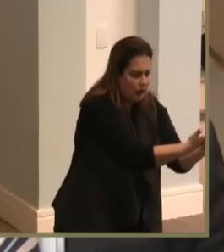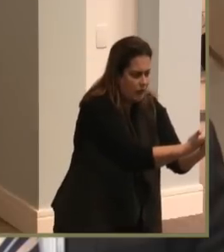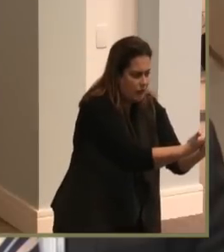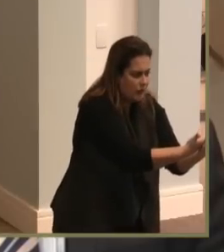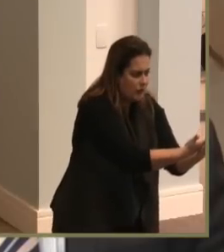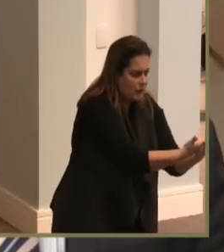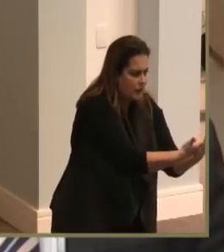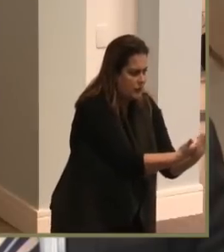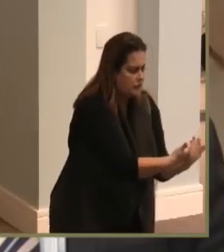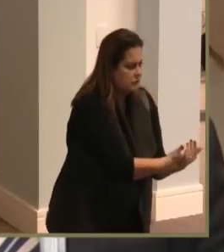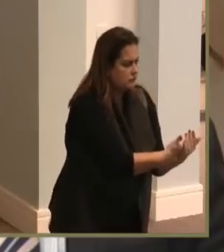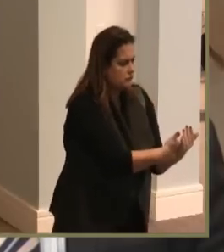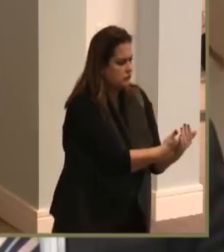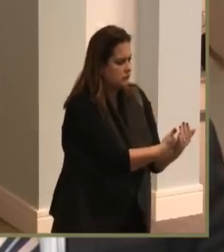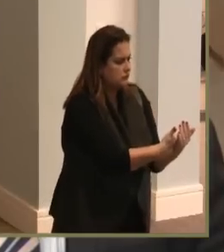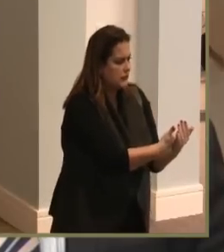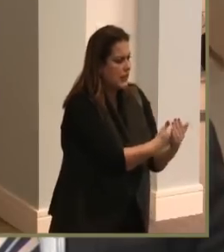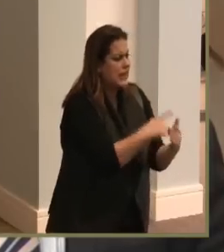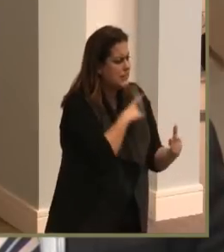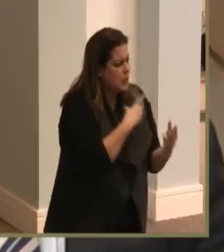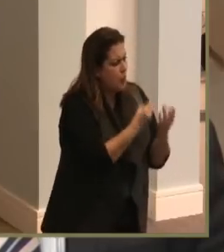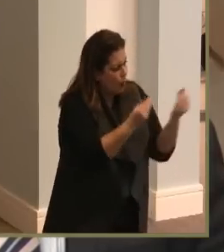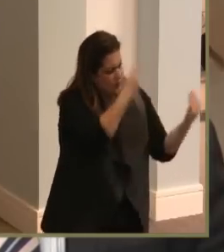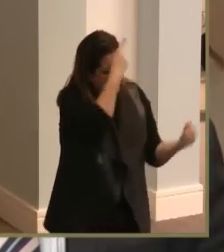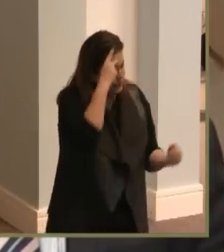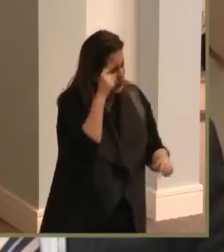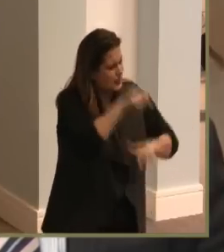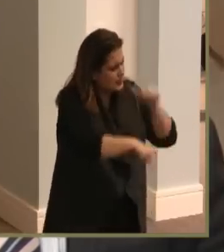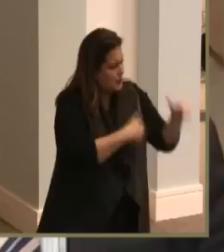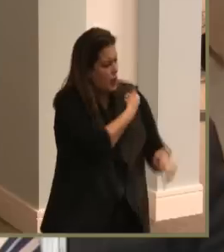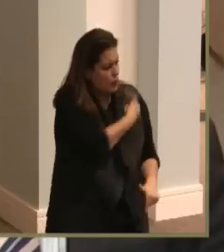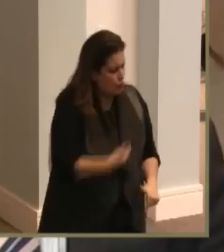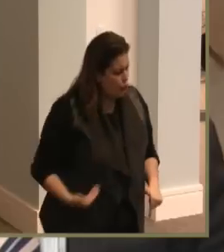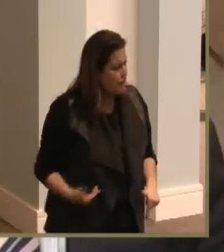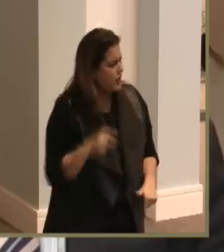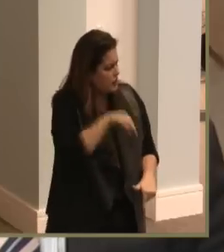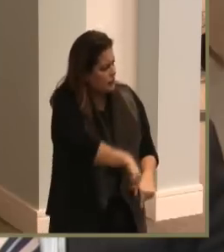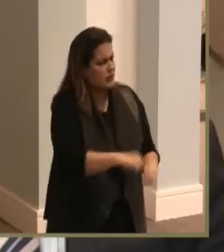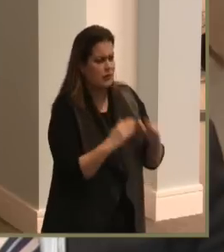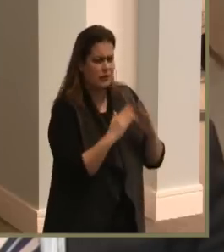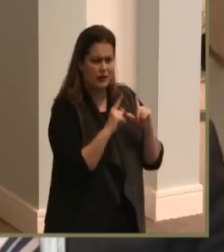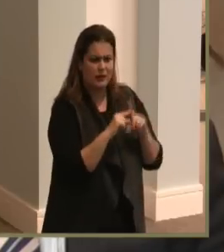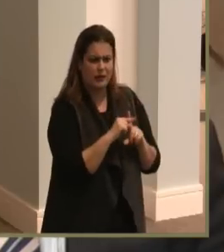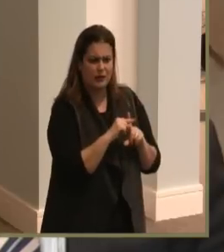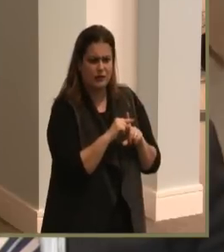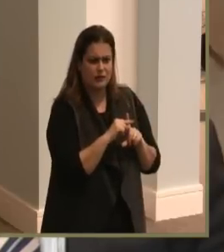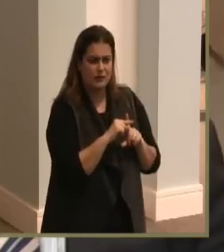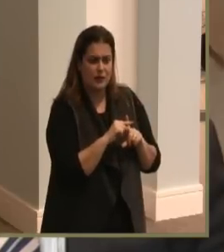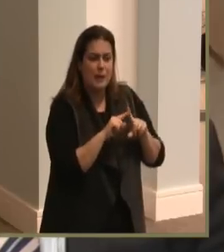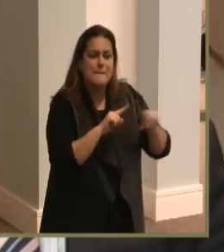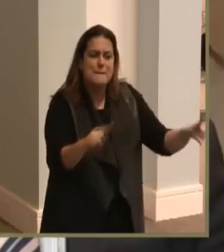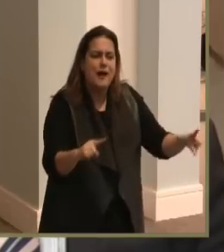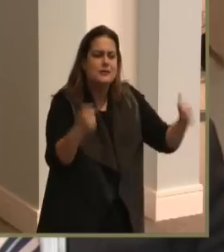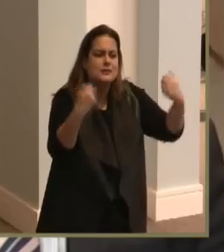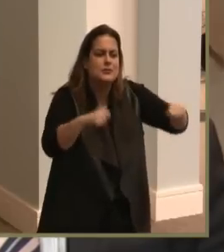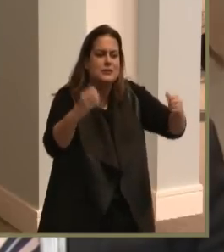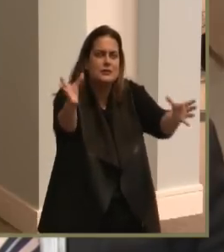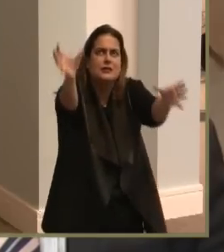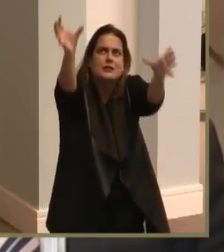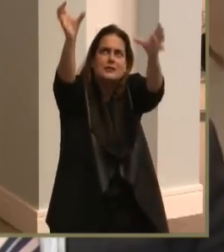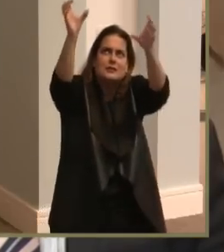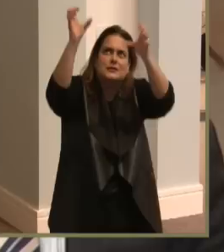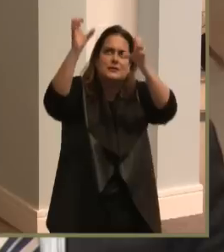públicos em nossa cidade, no governo. Mas para isto precisamos nos revestir de poder